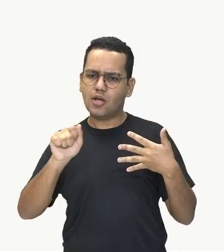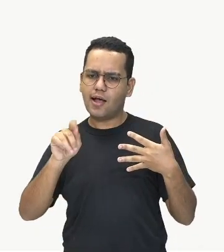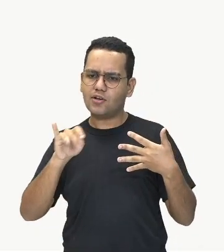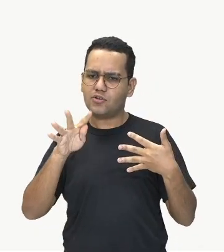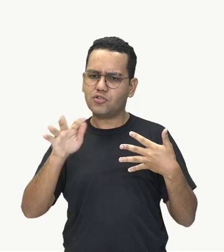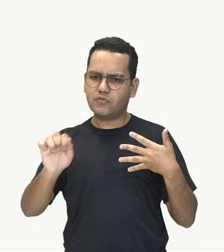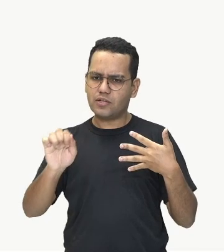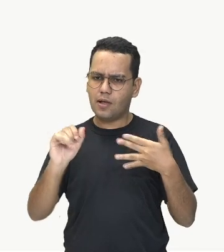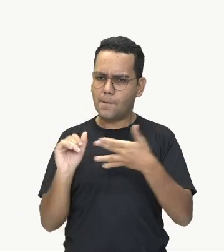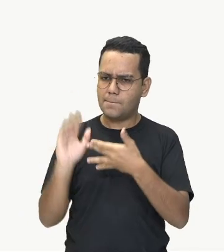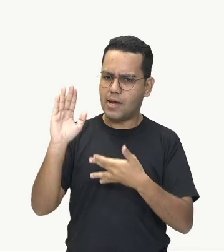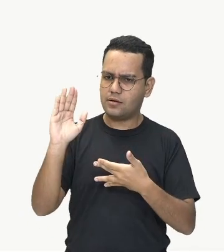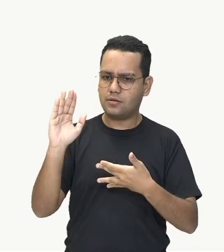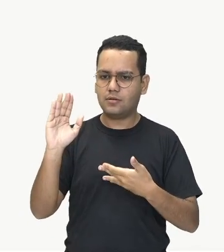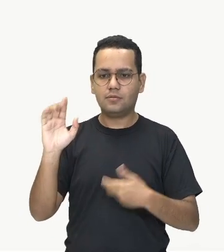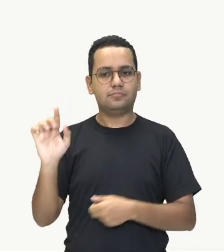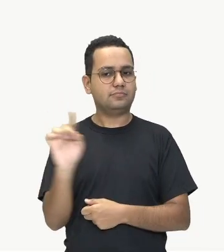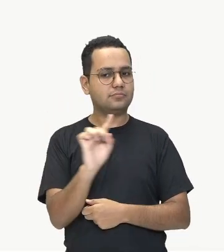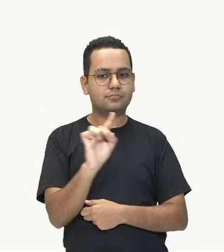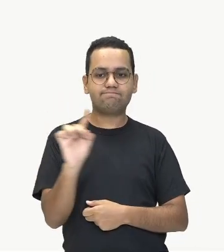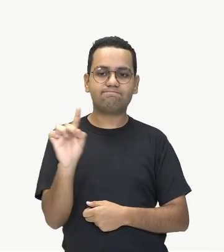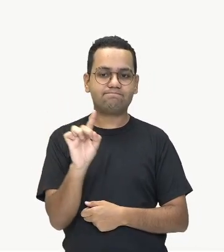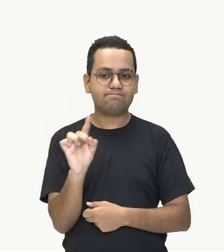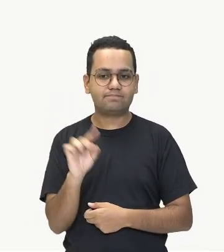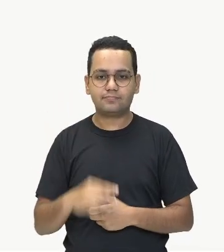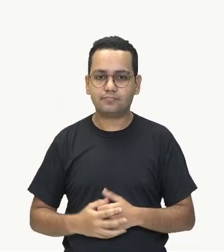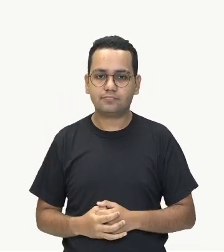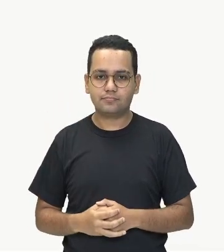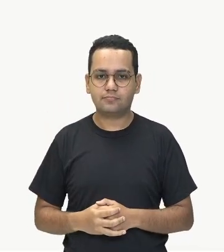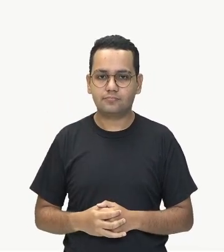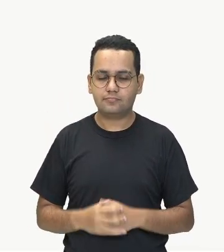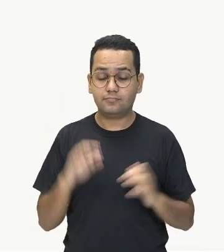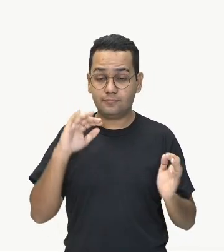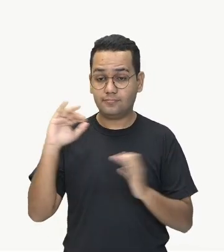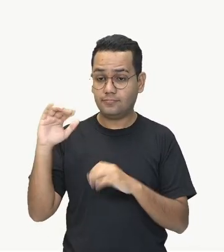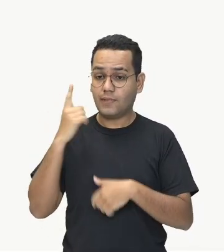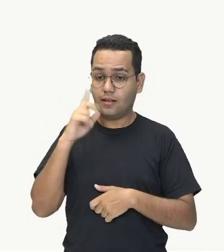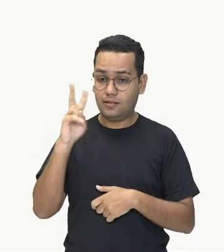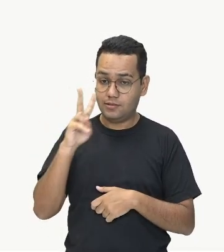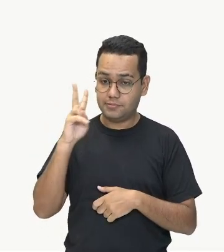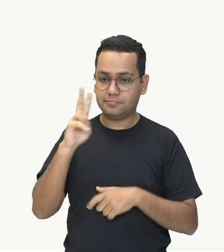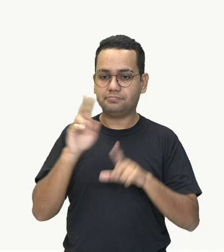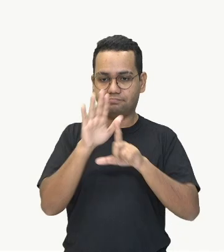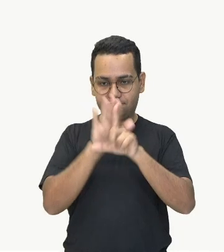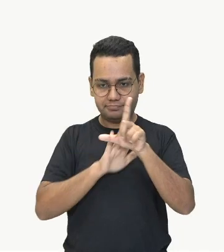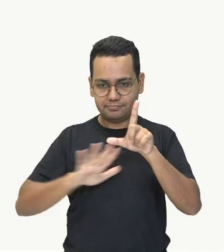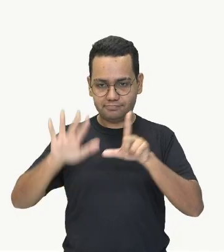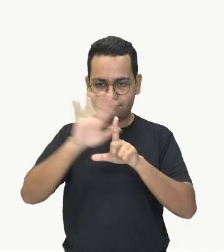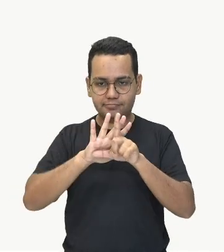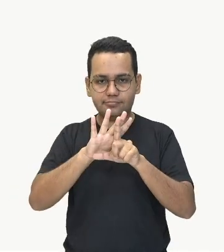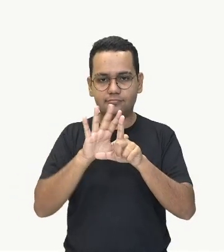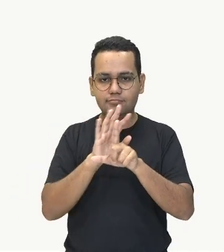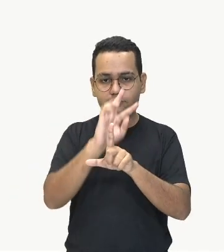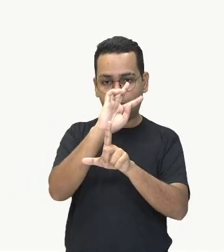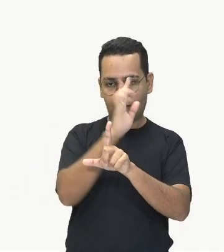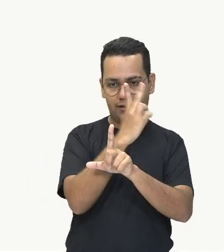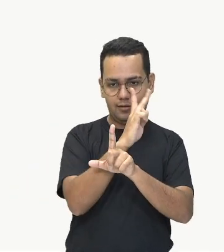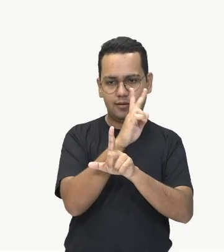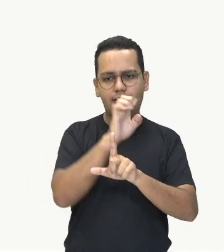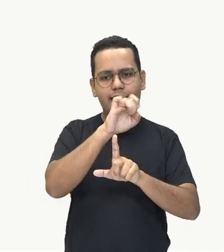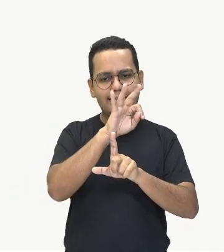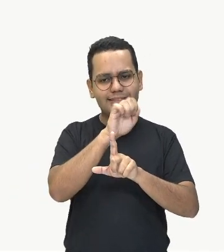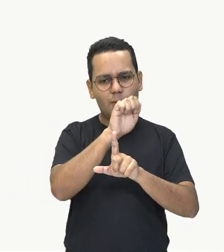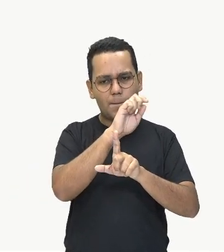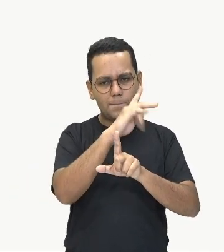gente vê um gráfico onde tem energia de ativação nós temos novamente a entalpia Aqui nós temos o caminho da reação e